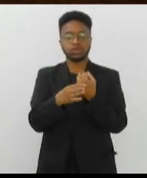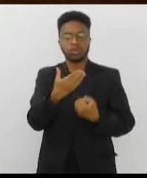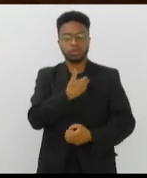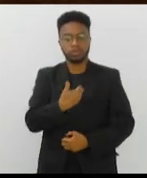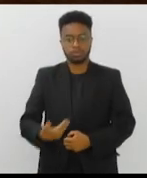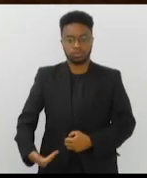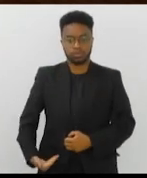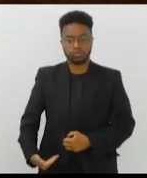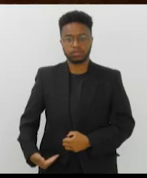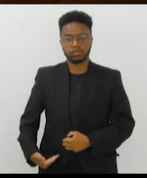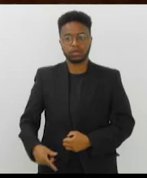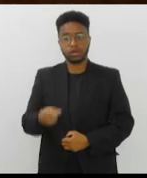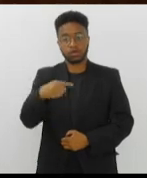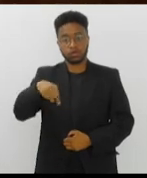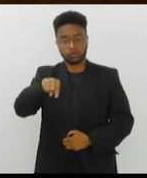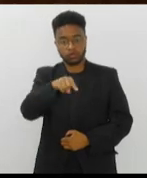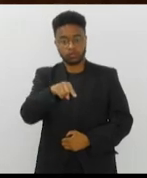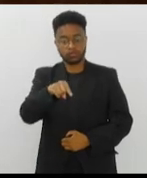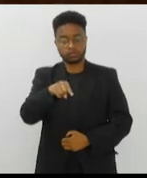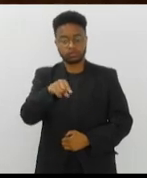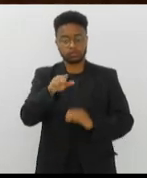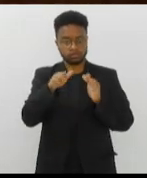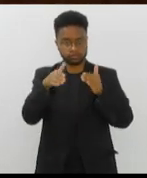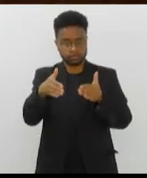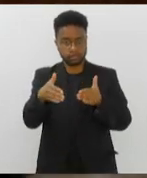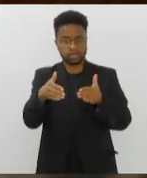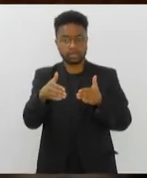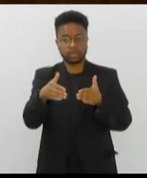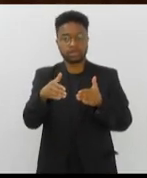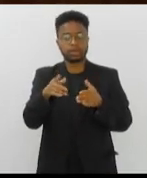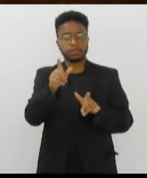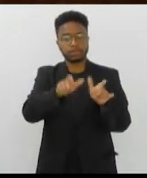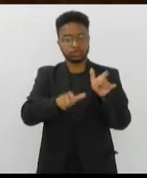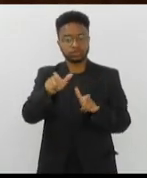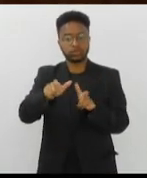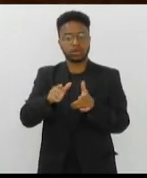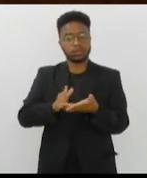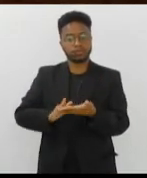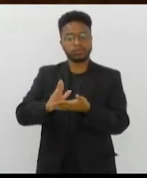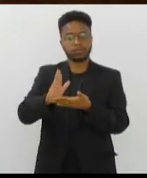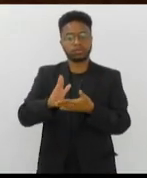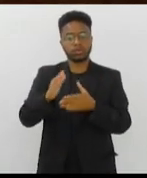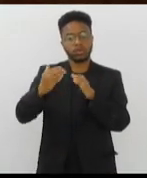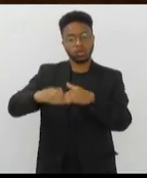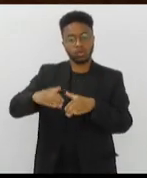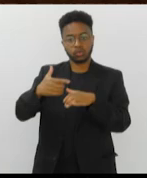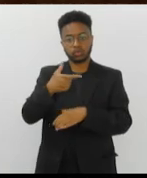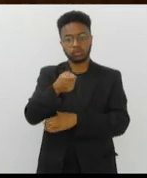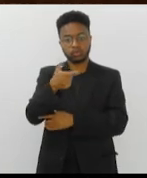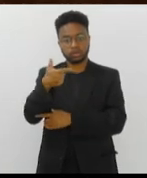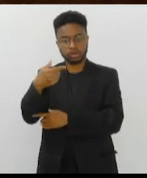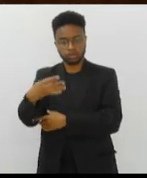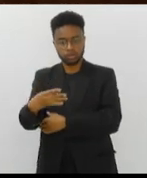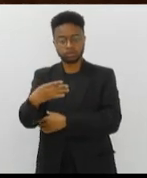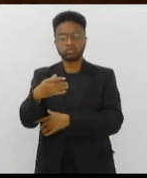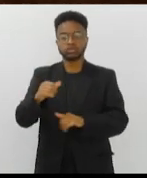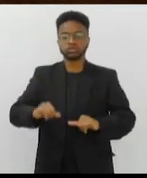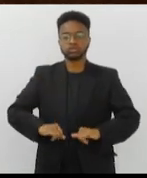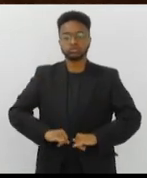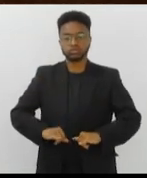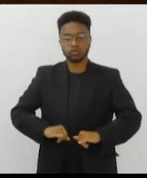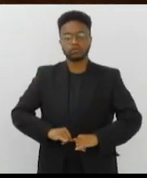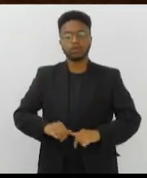caro, são os candidatos do concurso de 2014 que sofreram uma